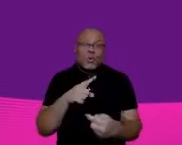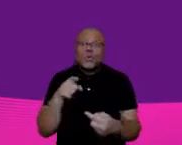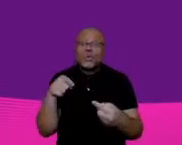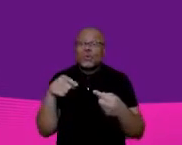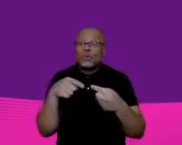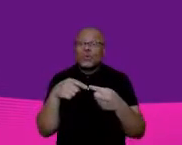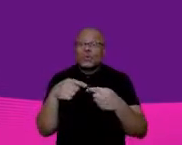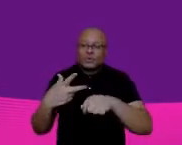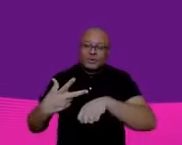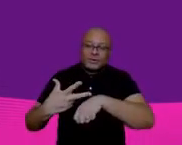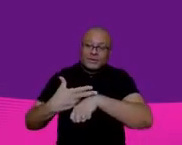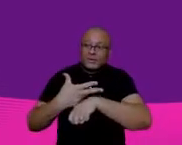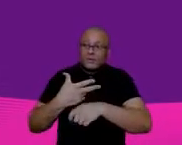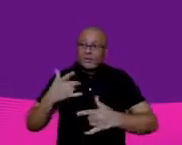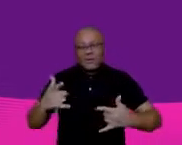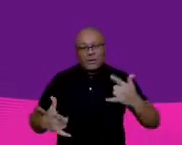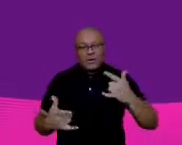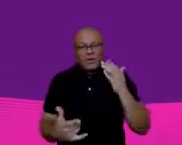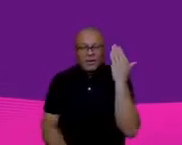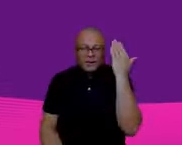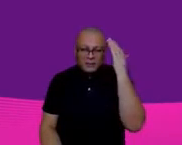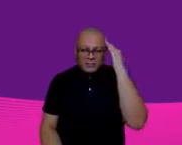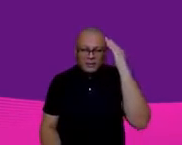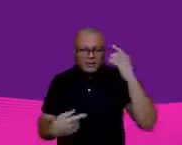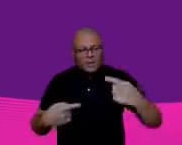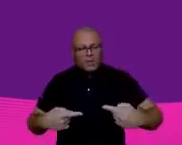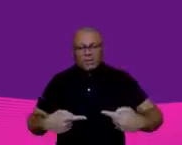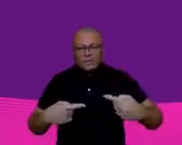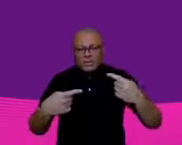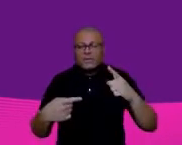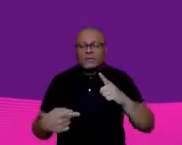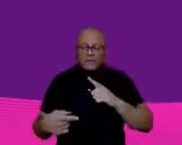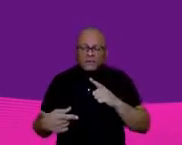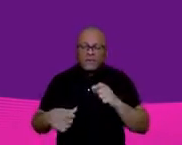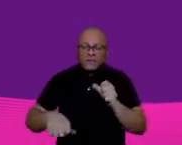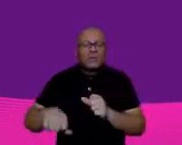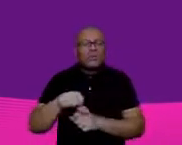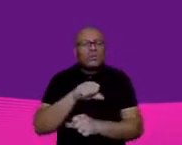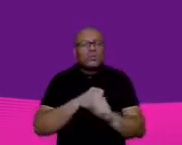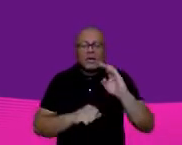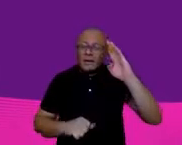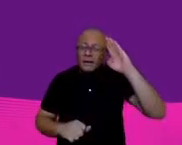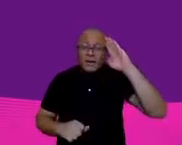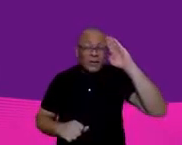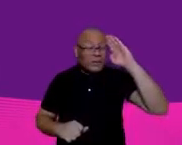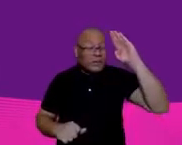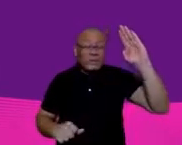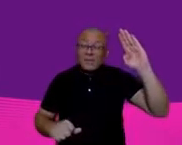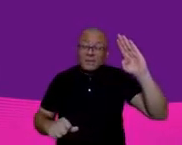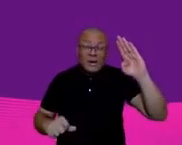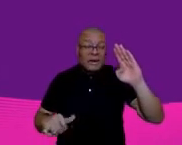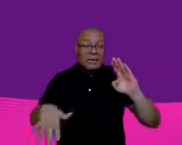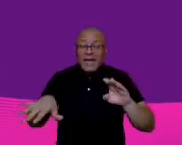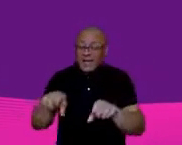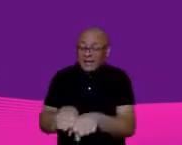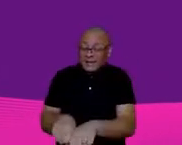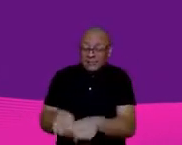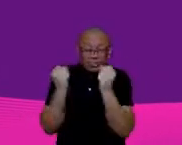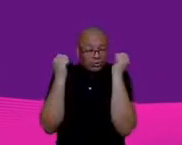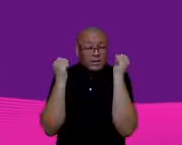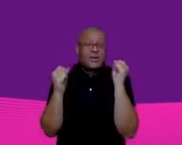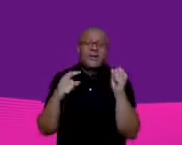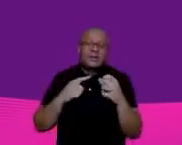né? Entender quais são os desafios que a gente tem que superar, principalmente no trauma, que tem suas particularidades em